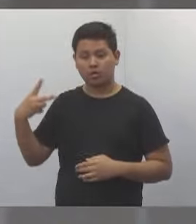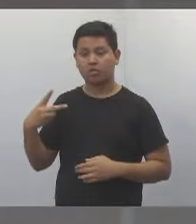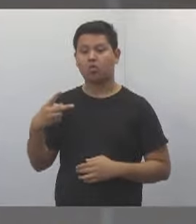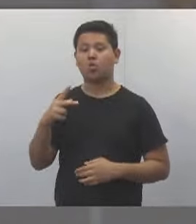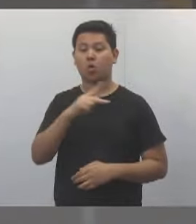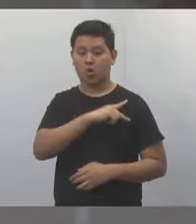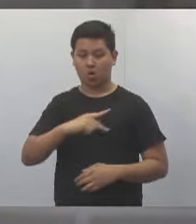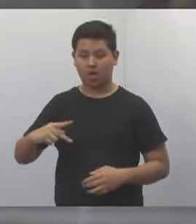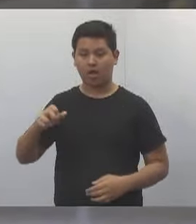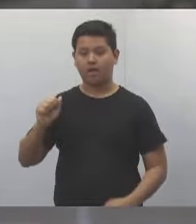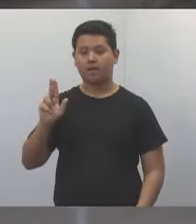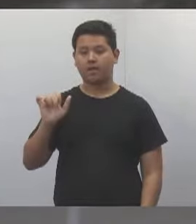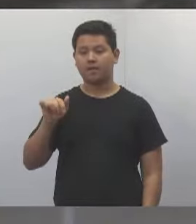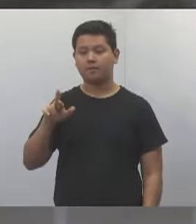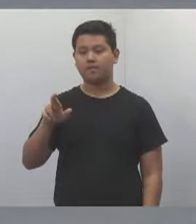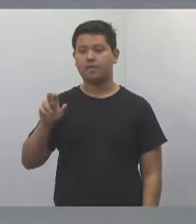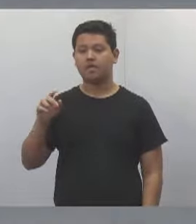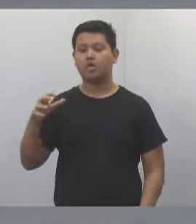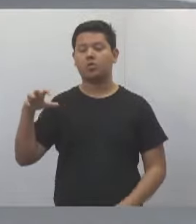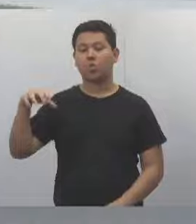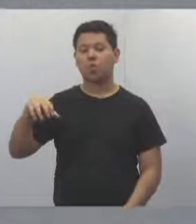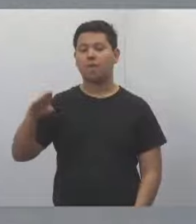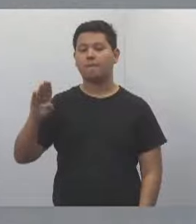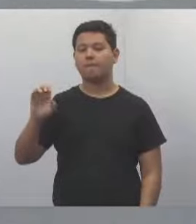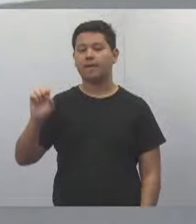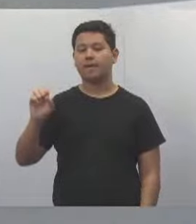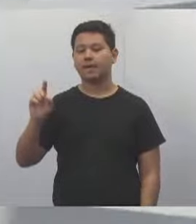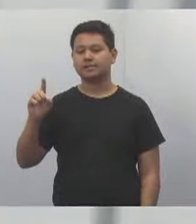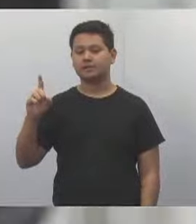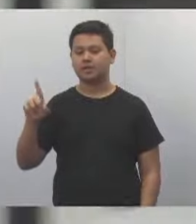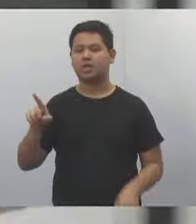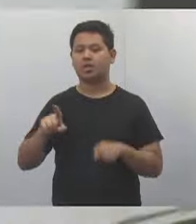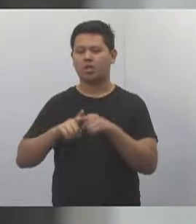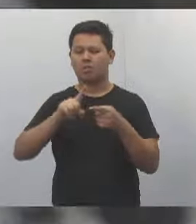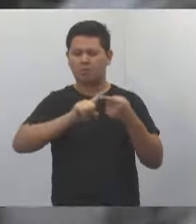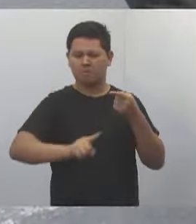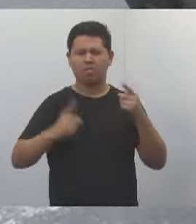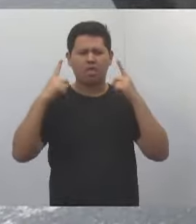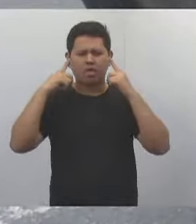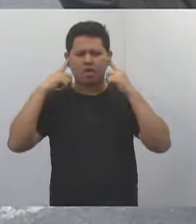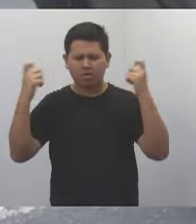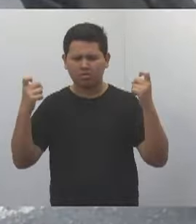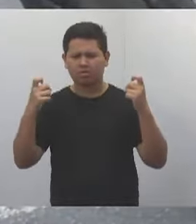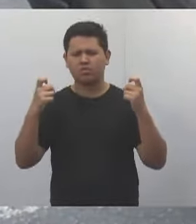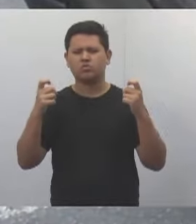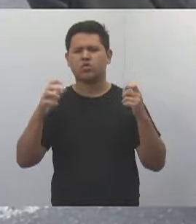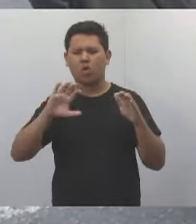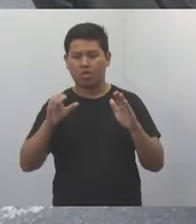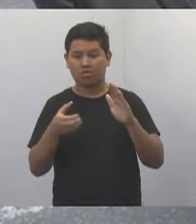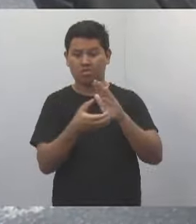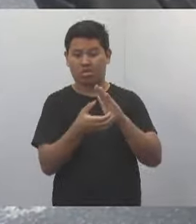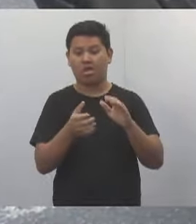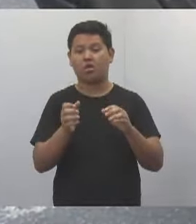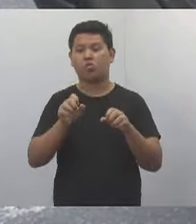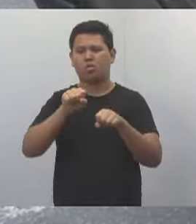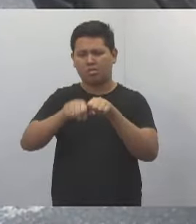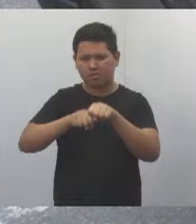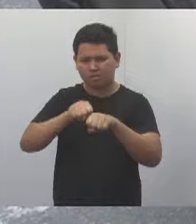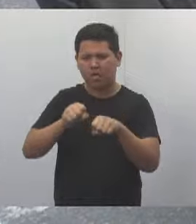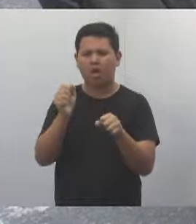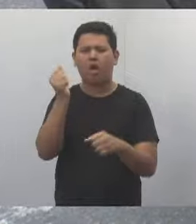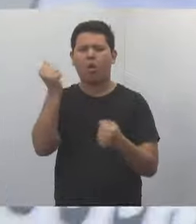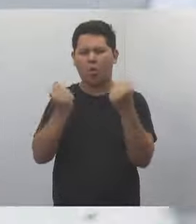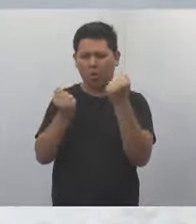Casa, Abner Rosa, do PSD, acerca da proibição de ruídos provocados por escapamentos de carros e